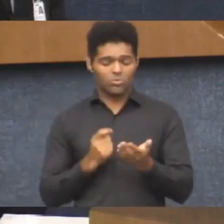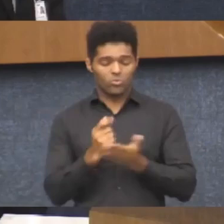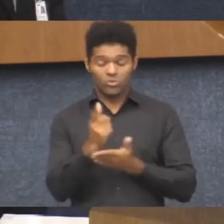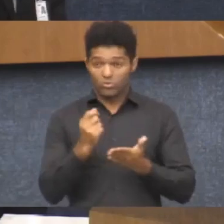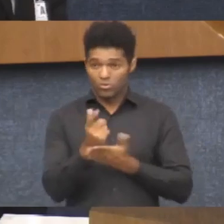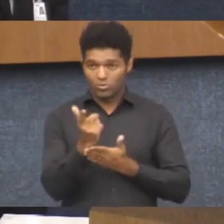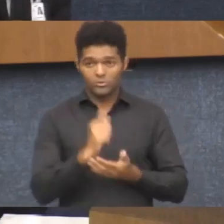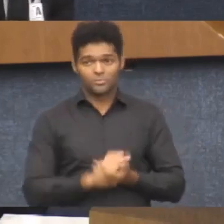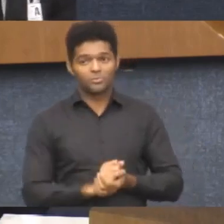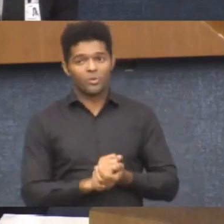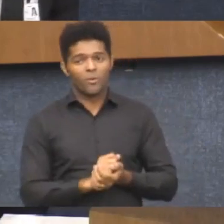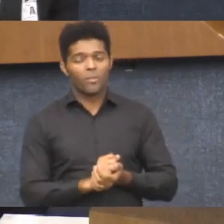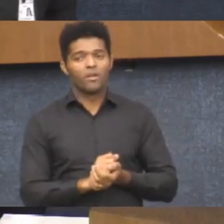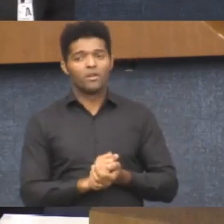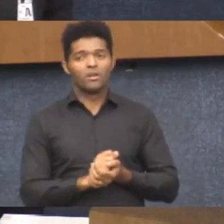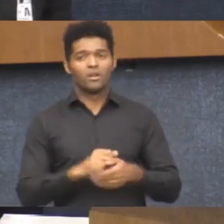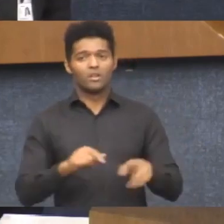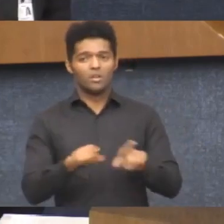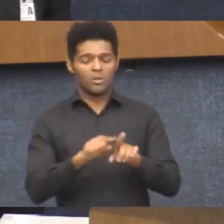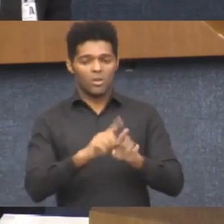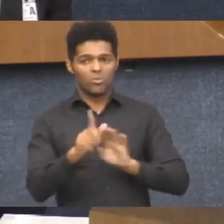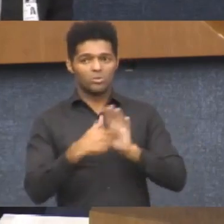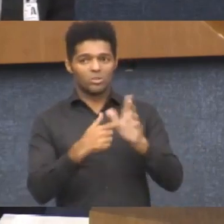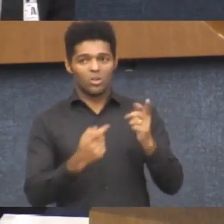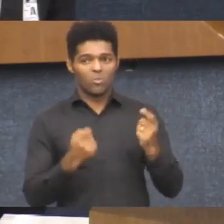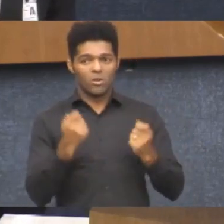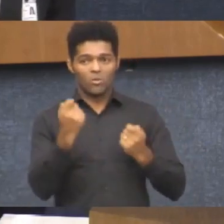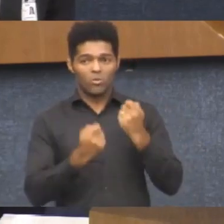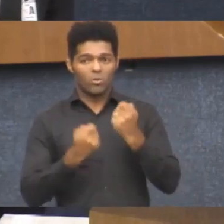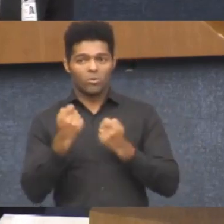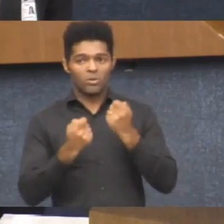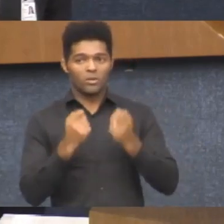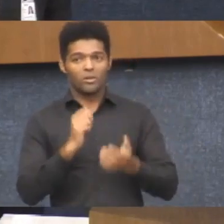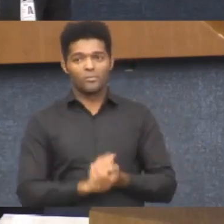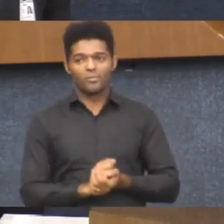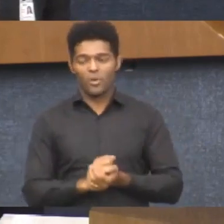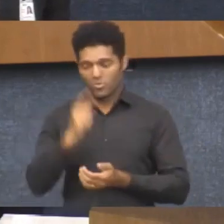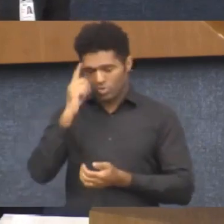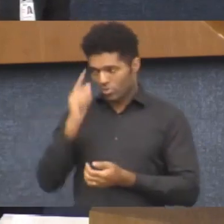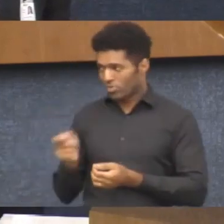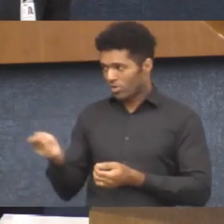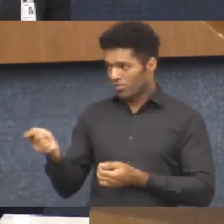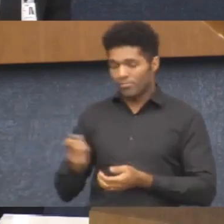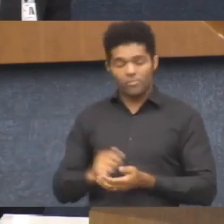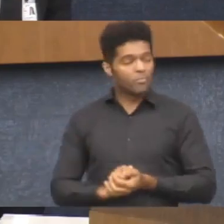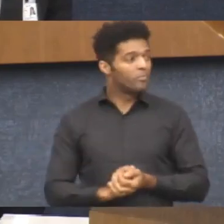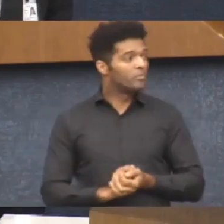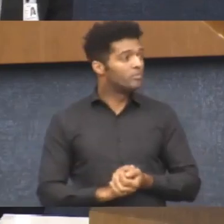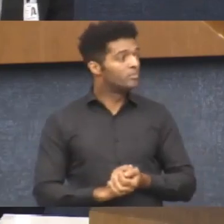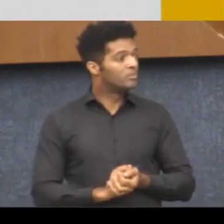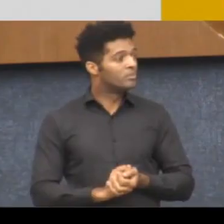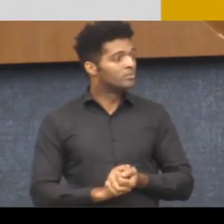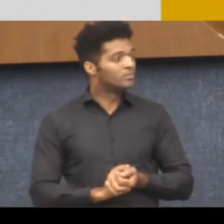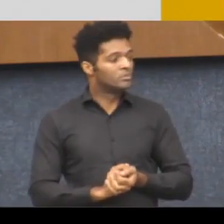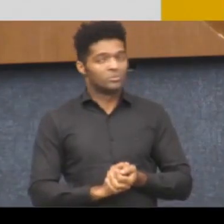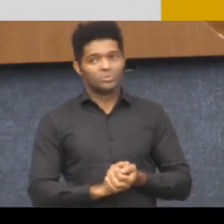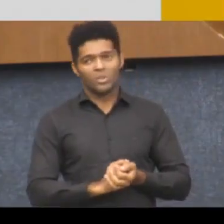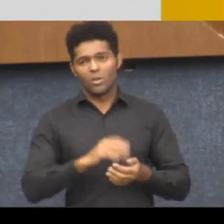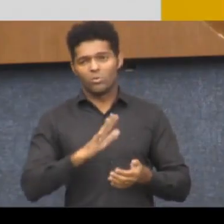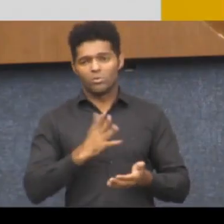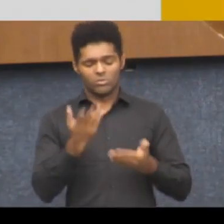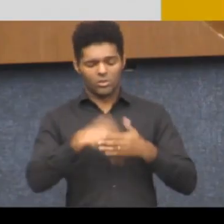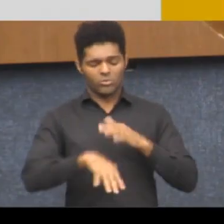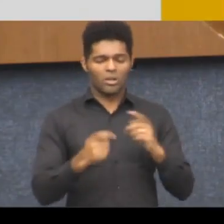eu dar uma passadinha. Acho que eu tenho que apontar para lá, né? Aí. Aqui. Então, num